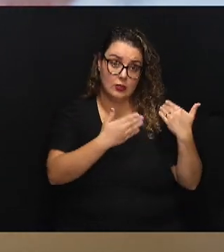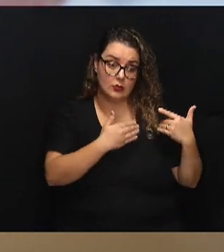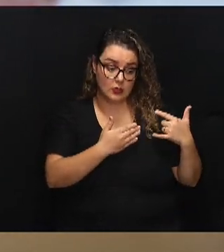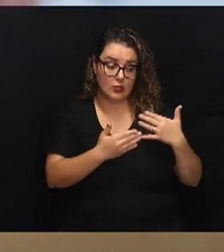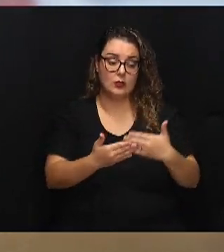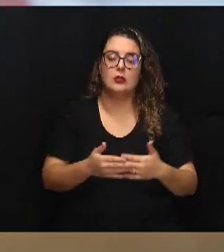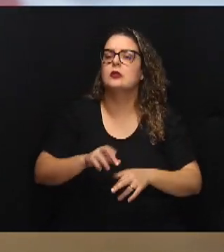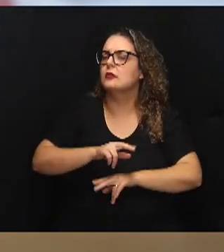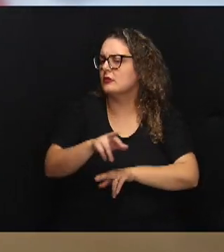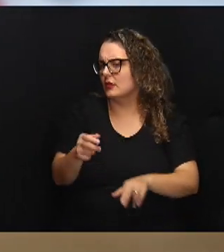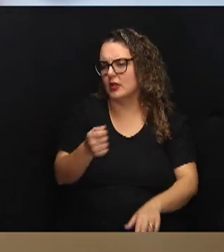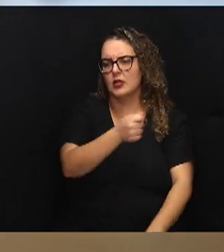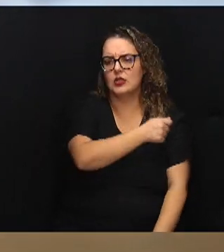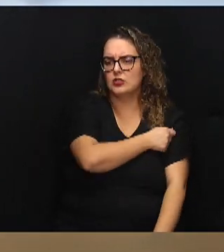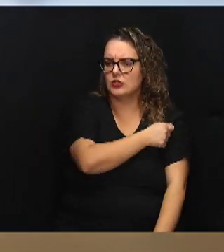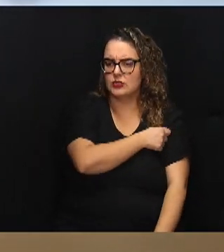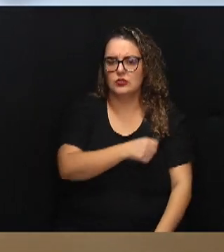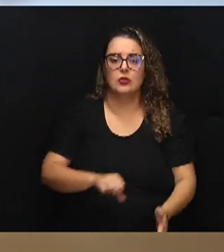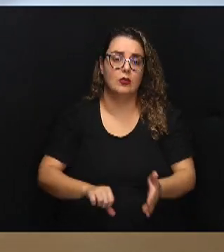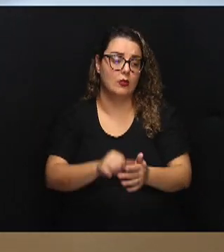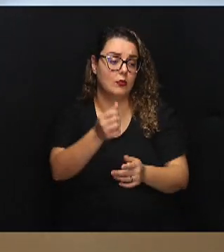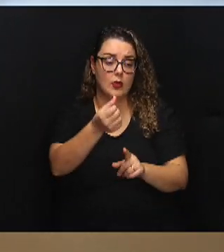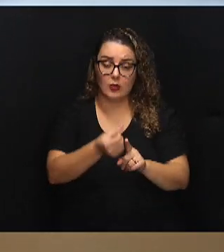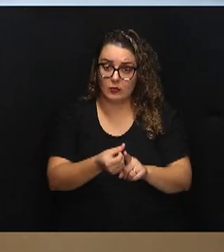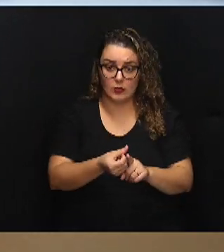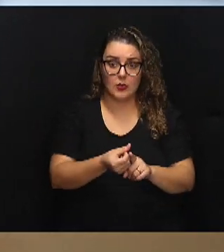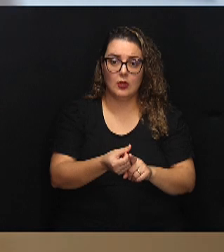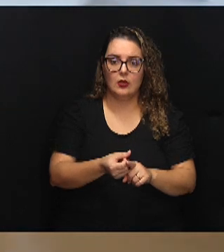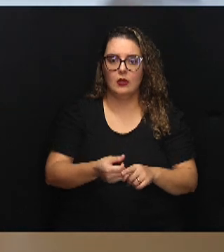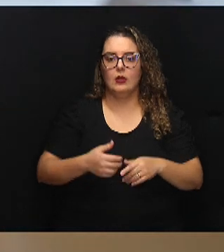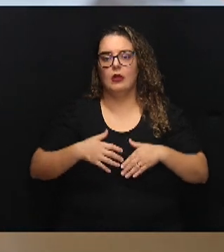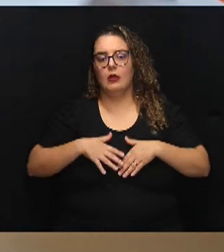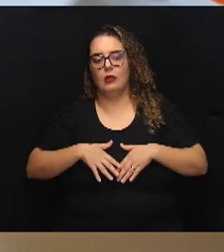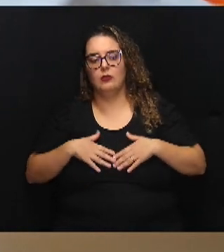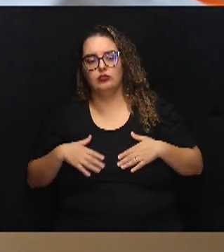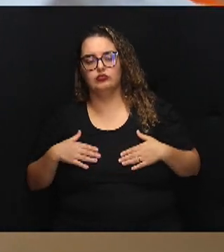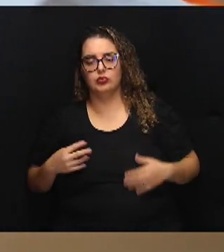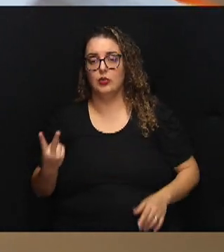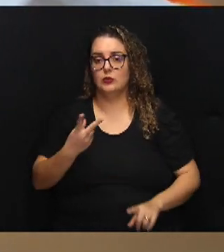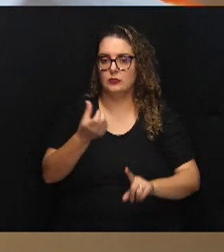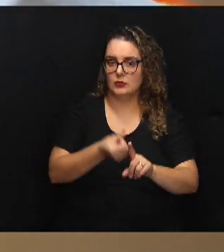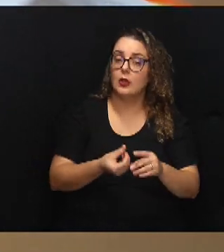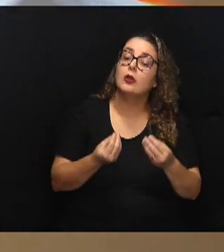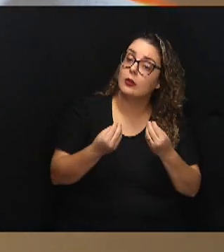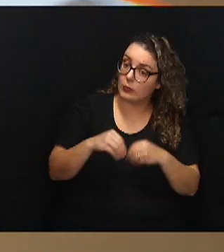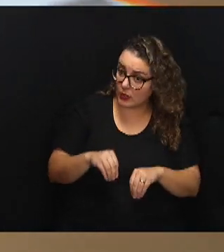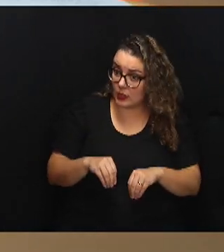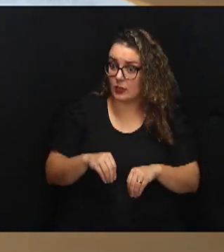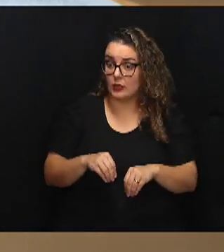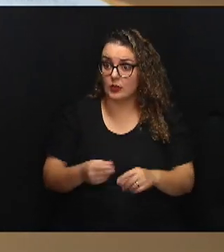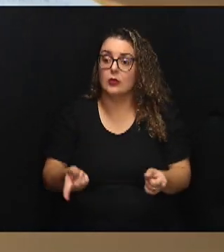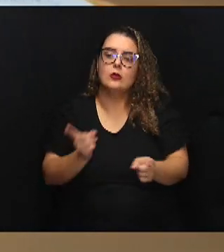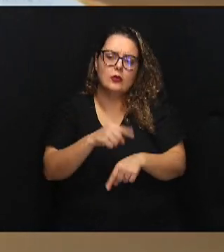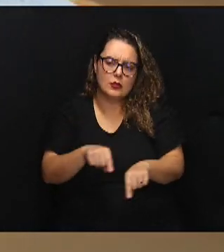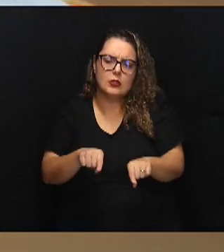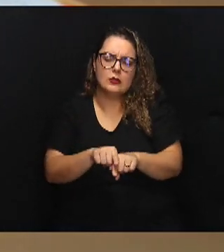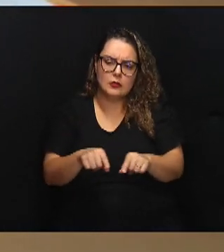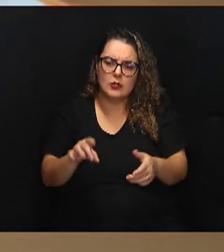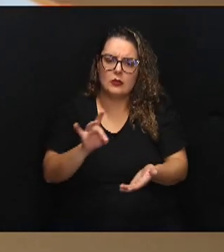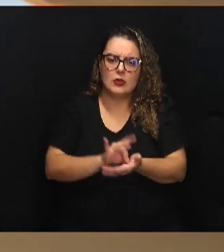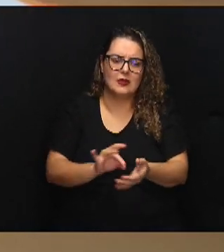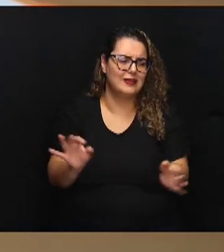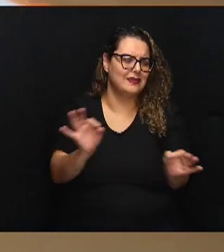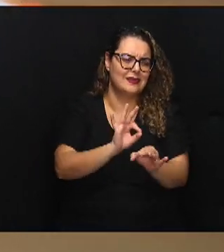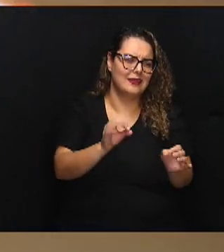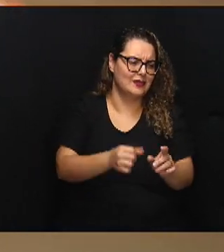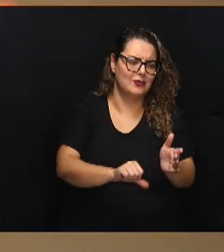muitos alunos que estudam o primeiro semestre e dão aquela relaxada no segundo, e isso acaba prejudicando, e o contrário também é verdade. Não estudei nada no primeiro